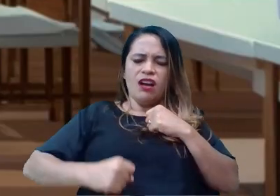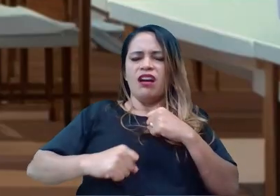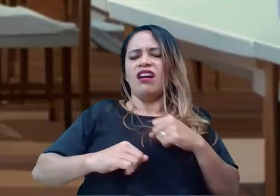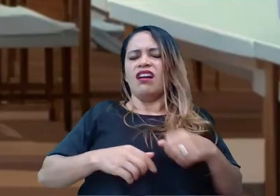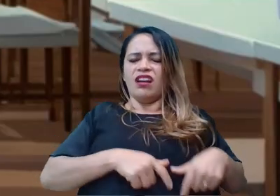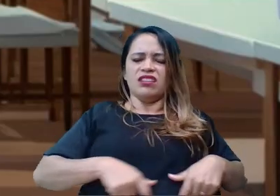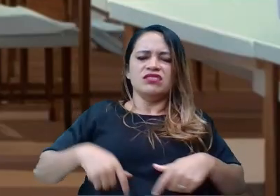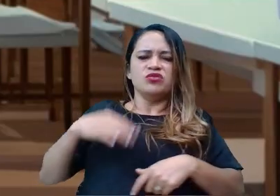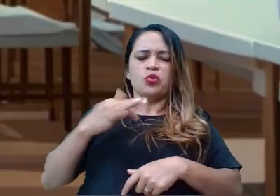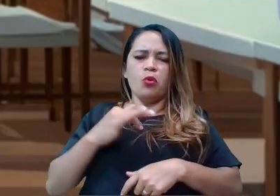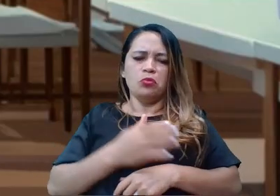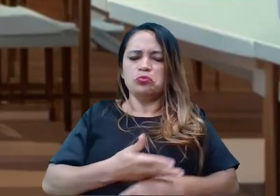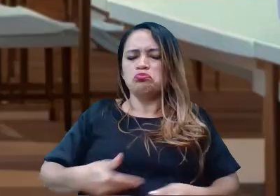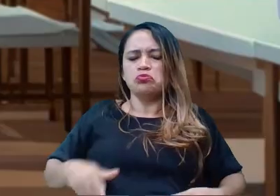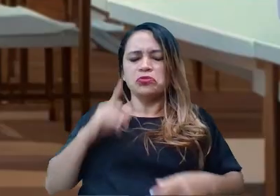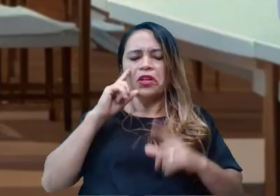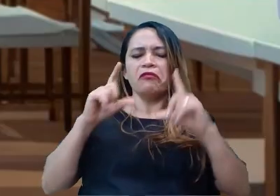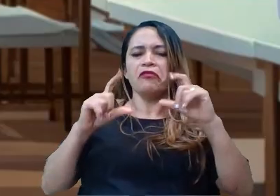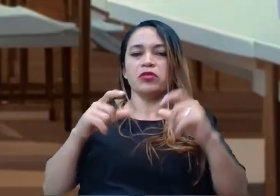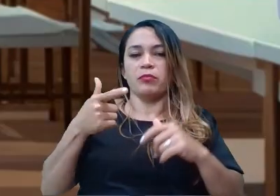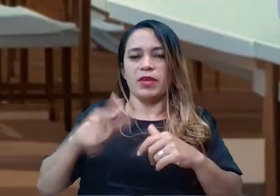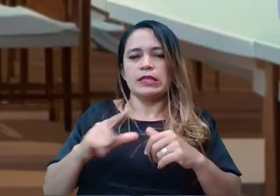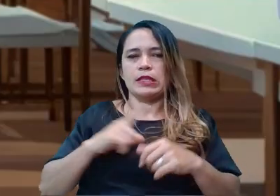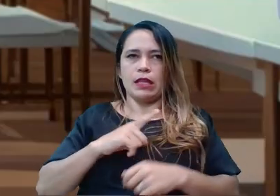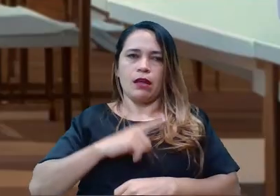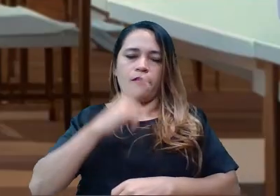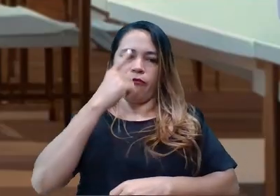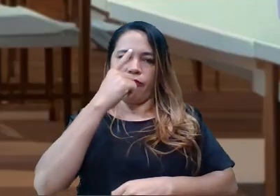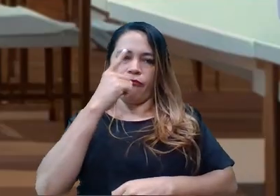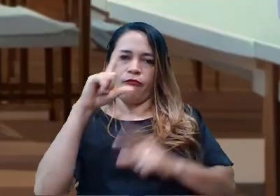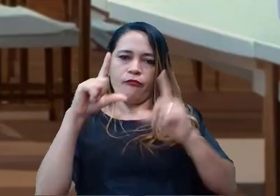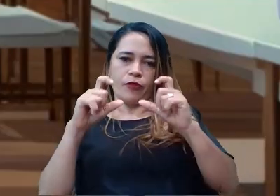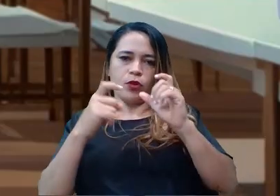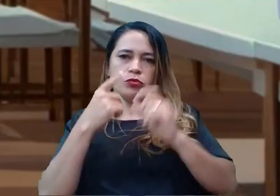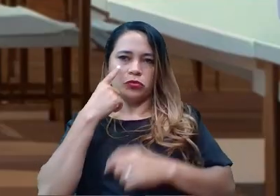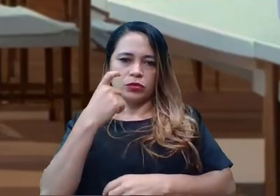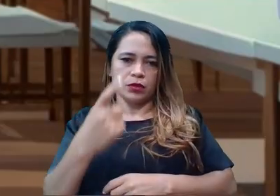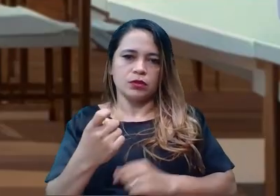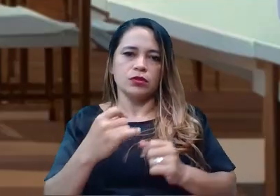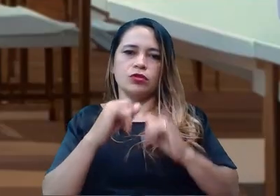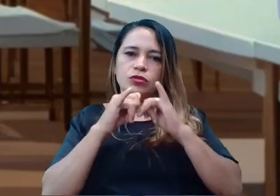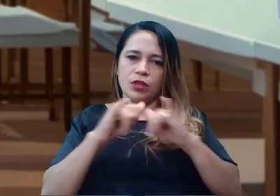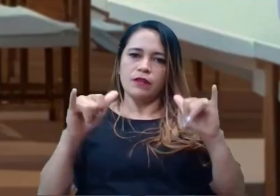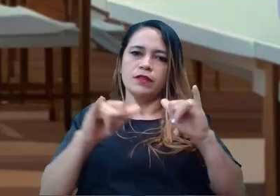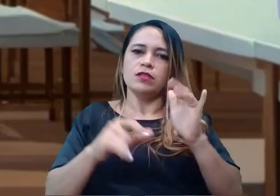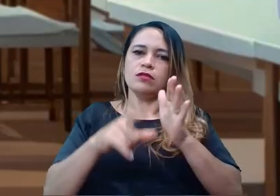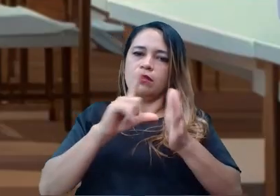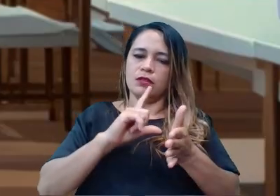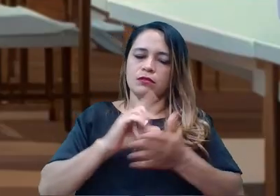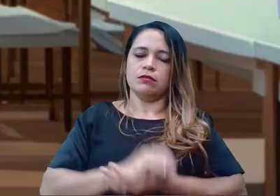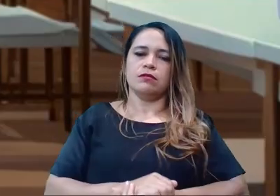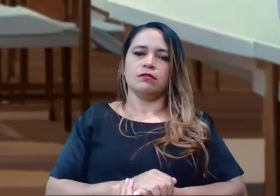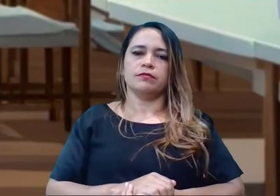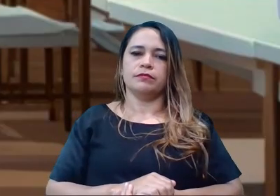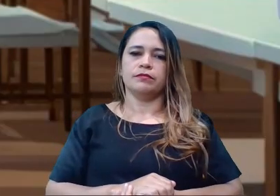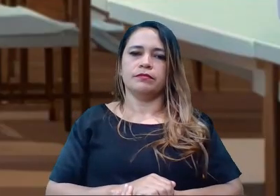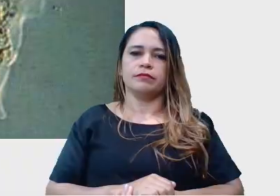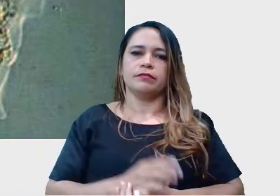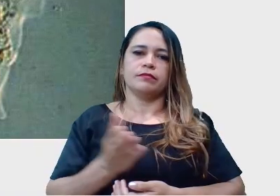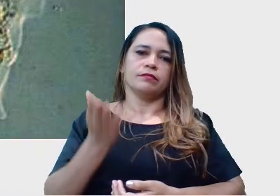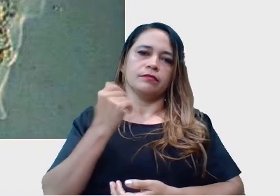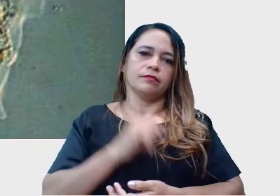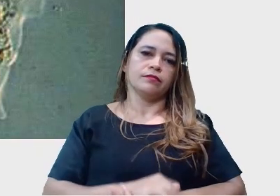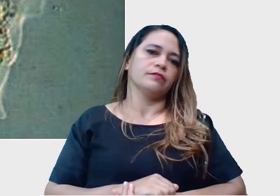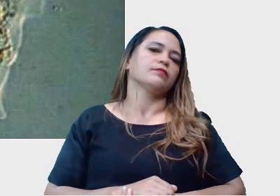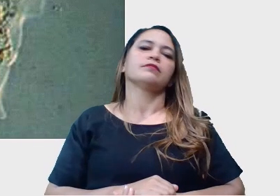para a gente mostrar isso, tá bom? Mas quando existir alguma foto de interessante, eu vou te avisar um pouquinho antes da gente passar para o próximo slide. Bora para a tela comigo?